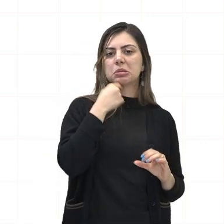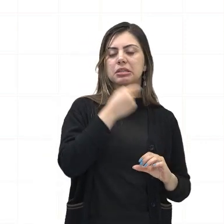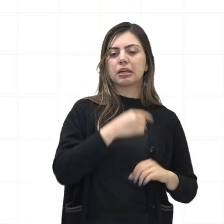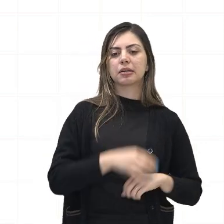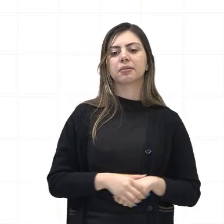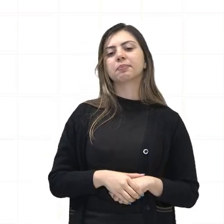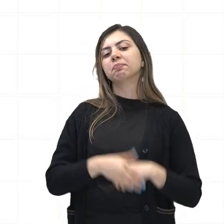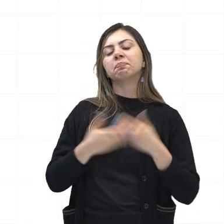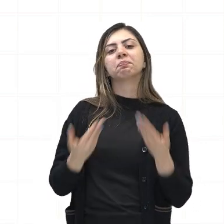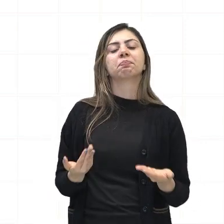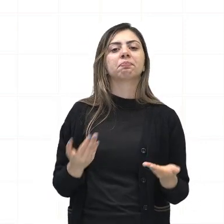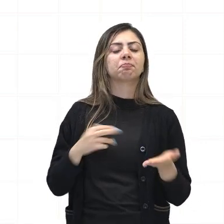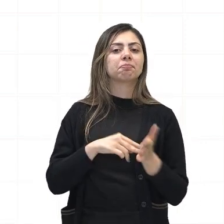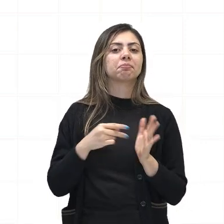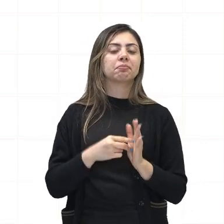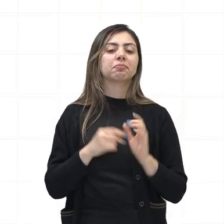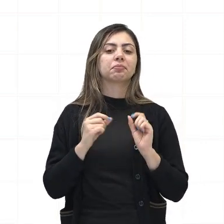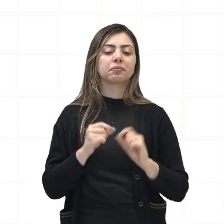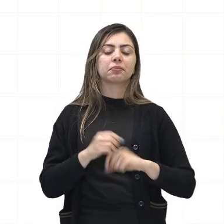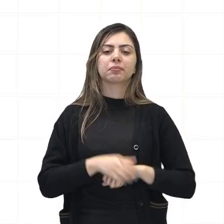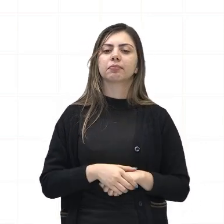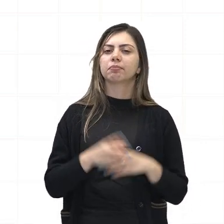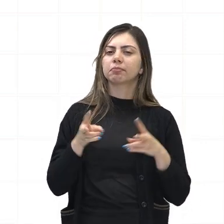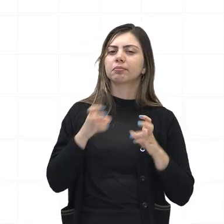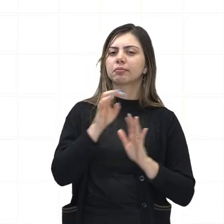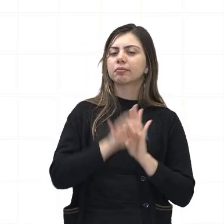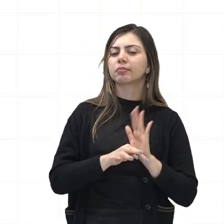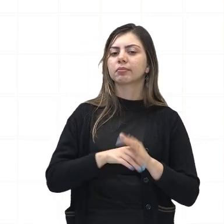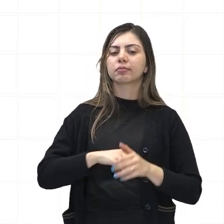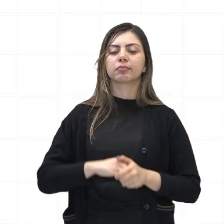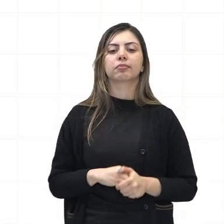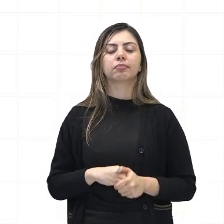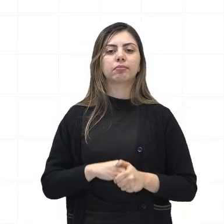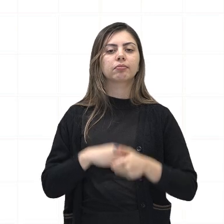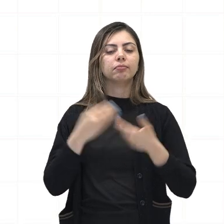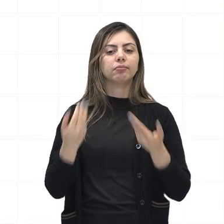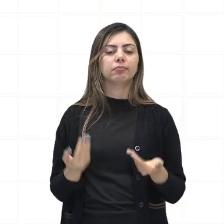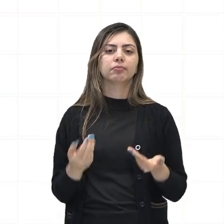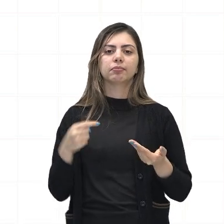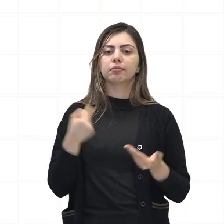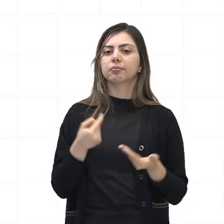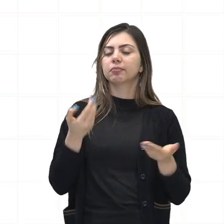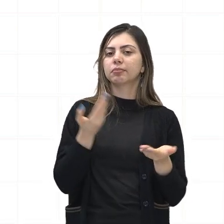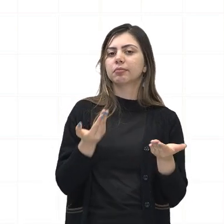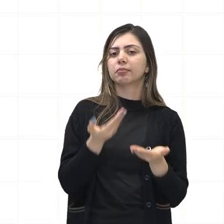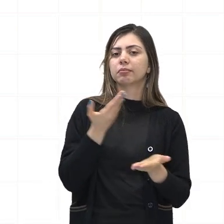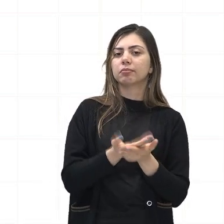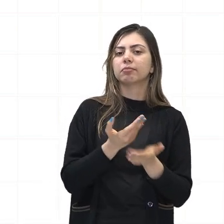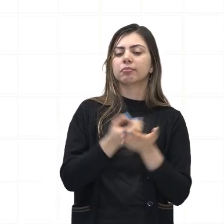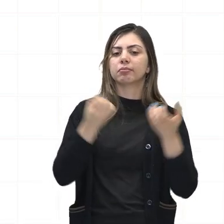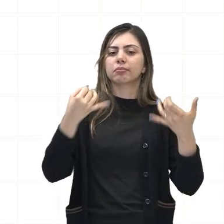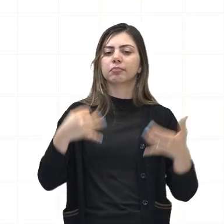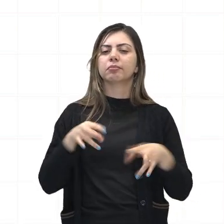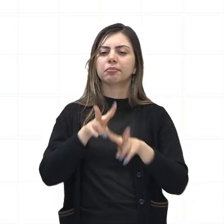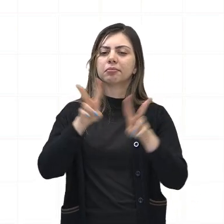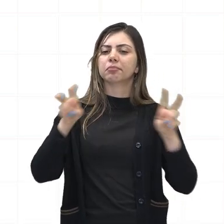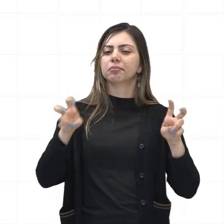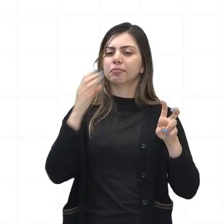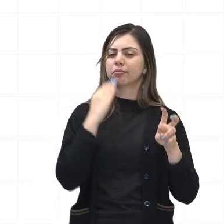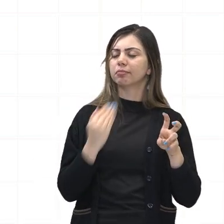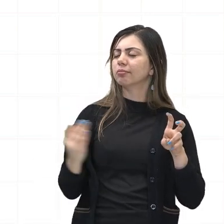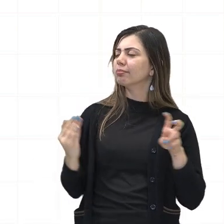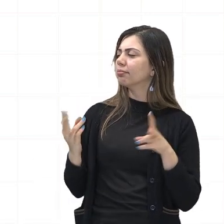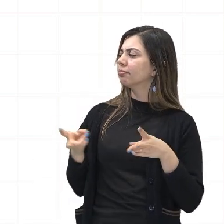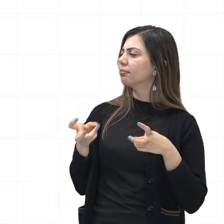seja, pausa rapidinho aí nesse texto. Essa questão que nós estamos falando ali, que está entre parênteses, é